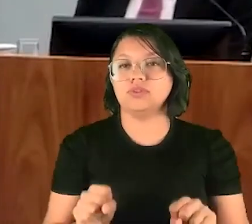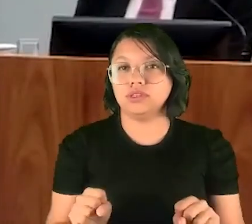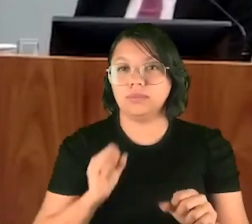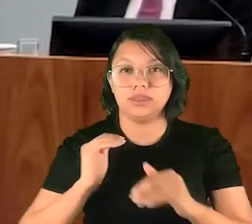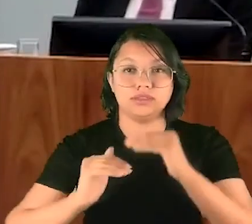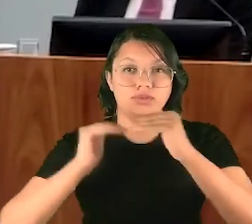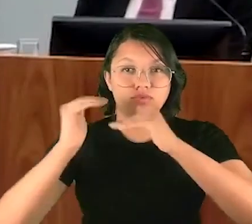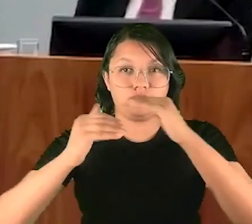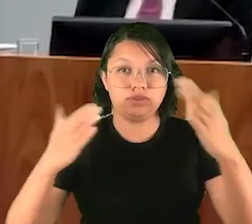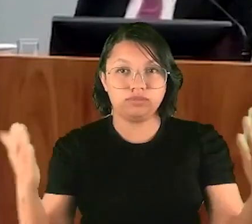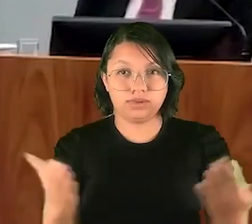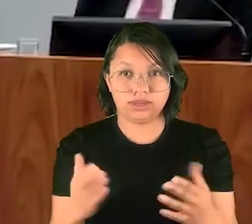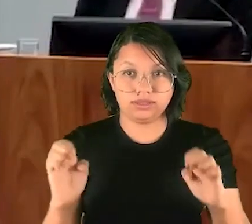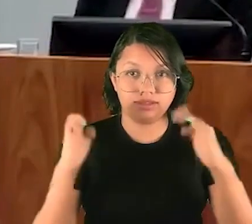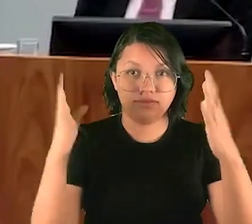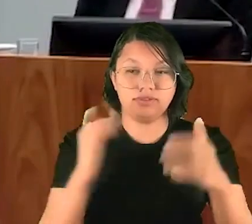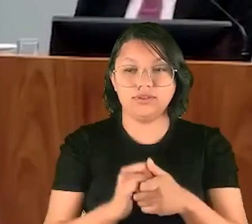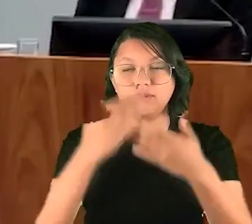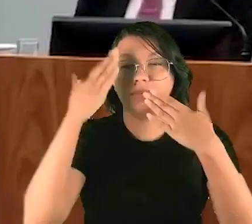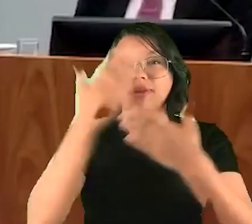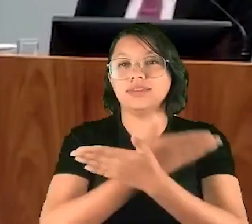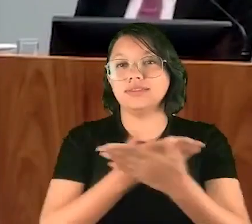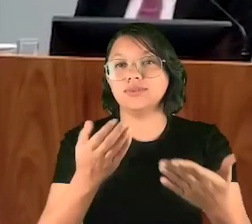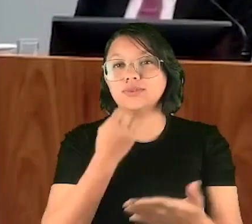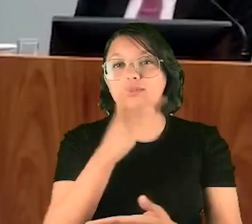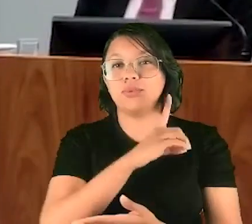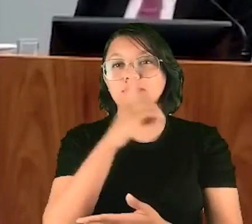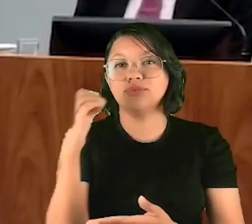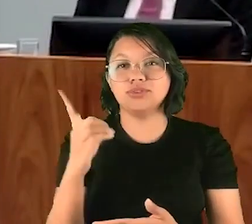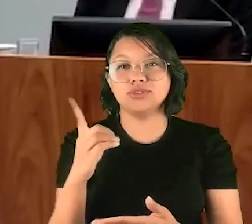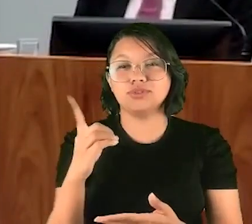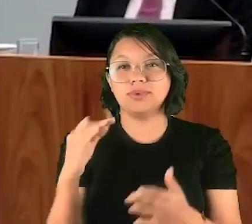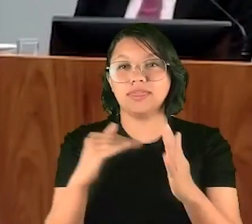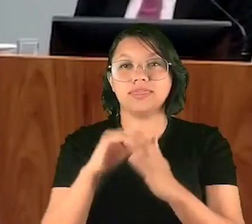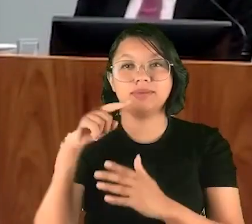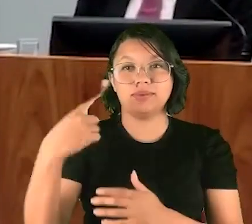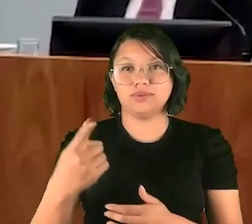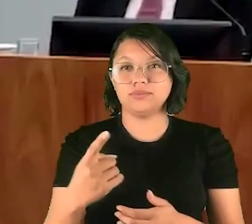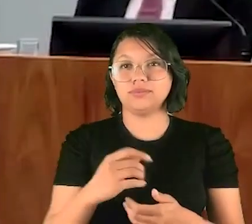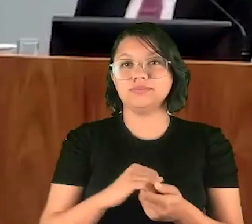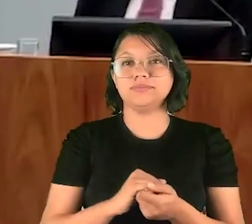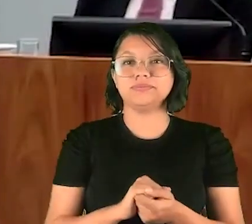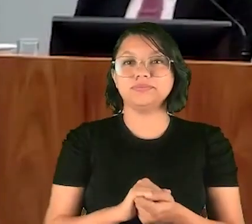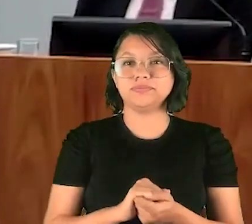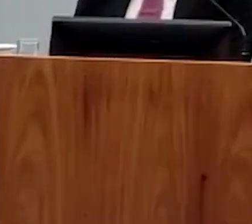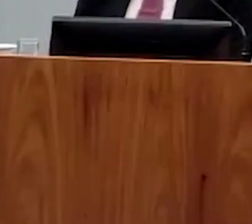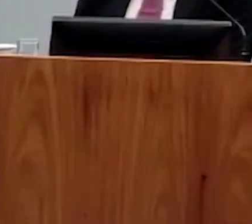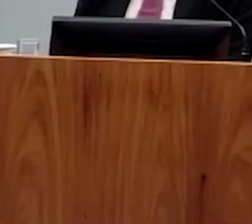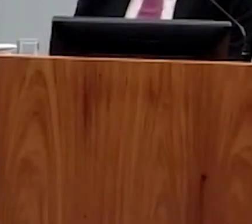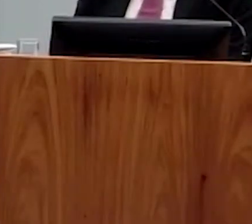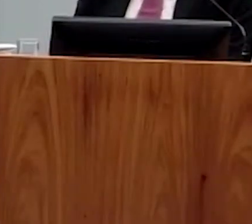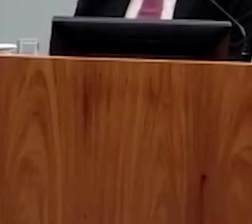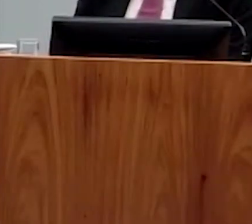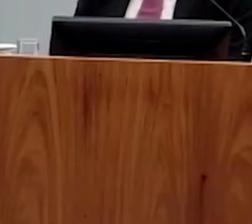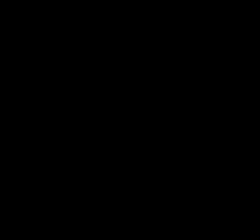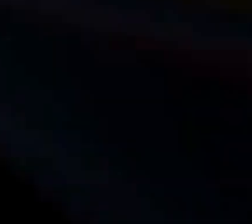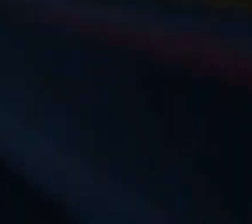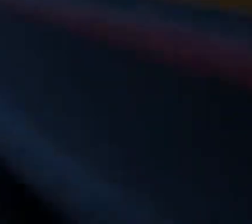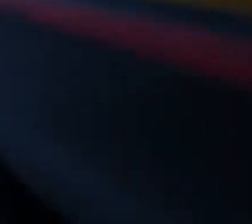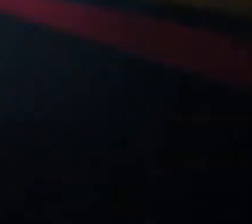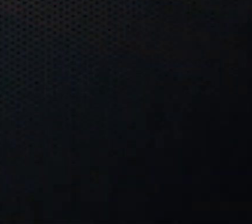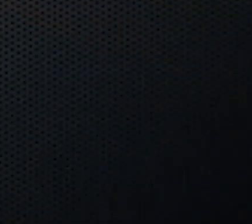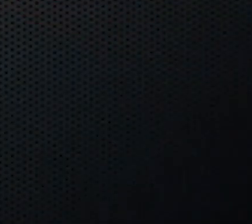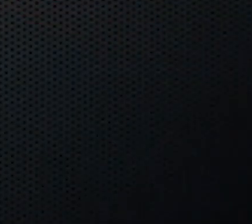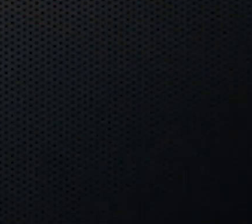comunicação, YouTube e sistema aqui que está sendo desenvolvido para esse evento. Muito obrigado a todos, um bom dia e até a próxima.